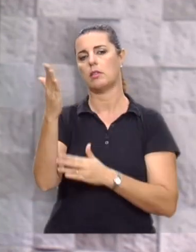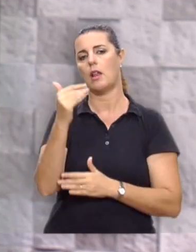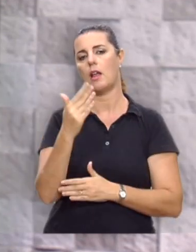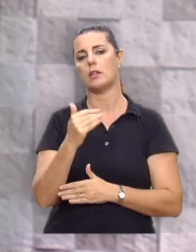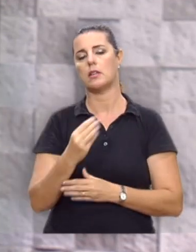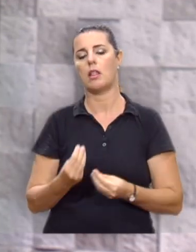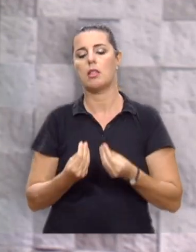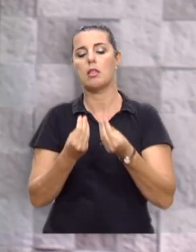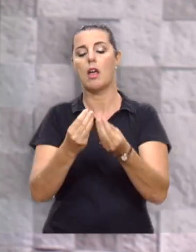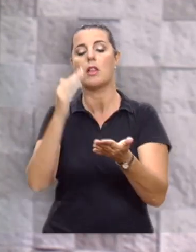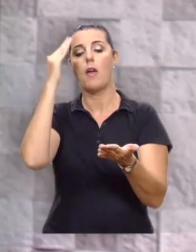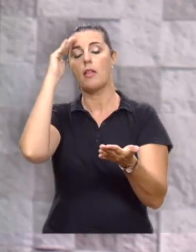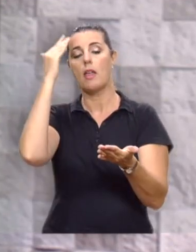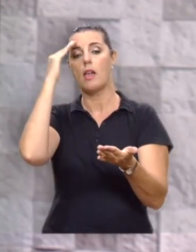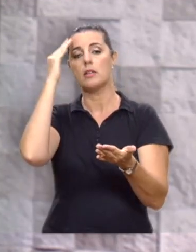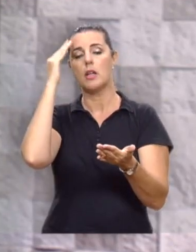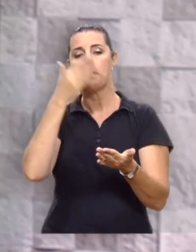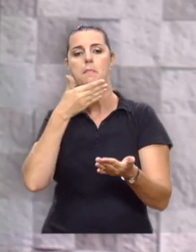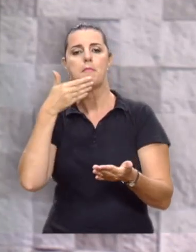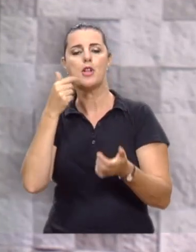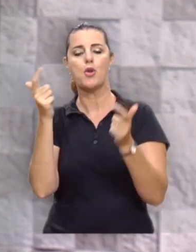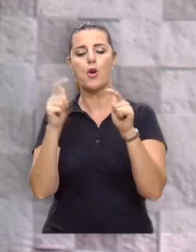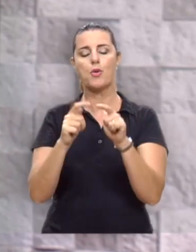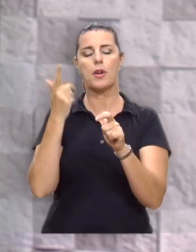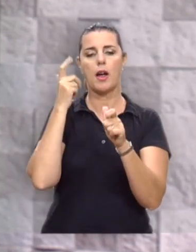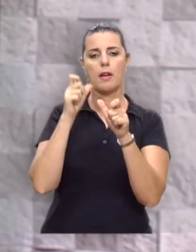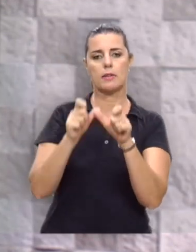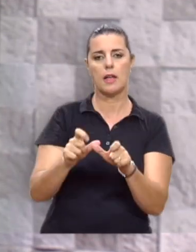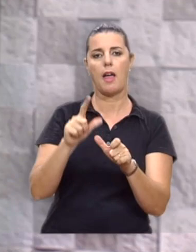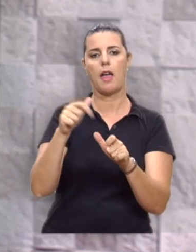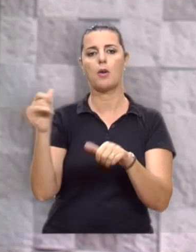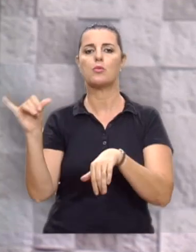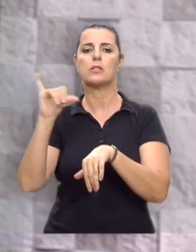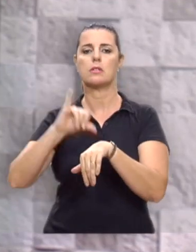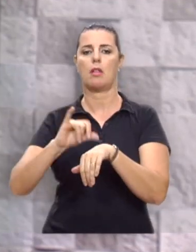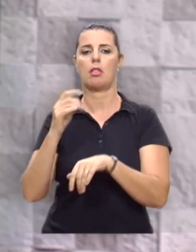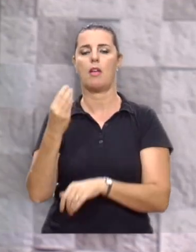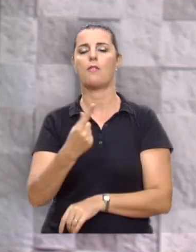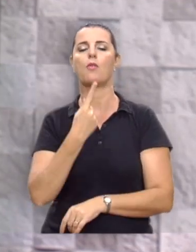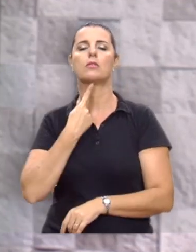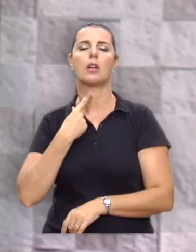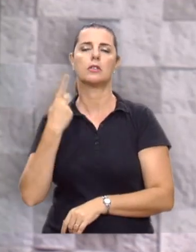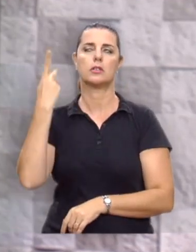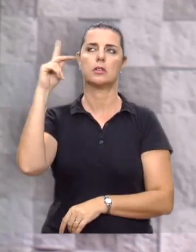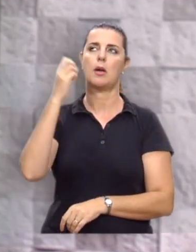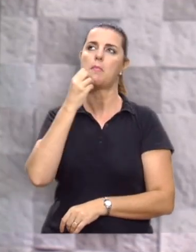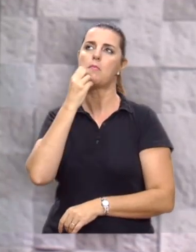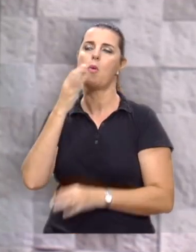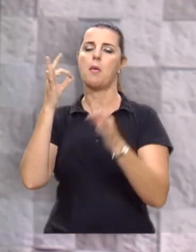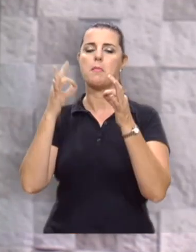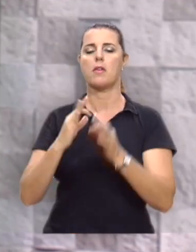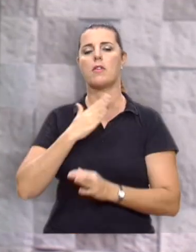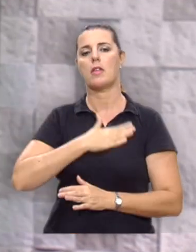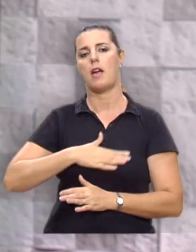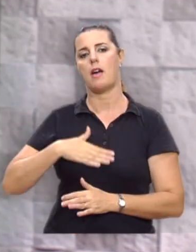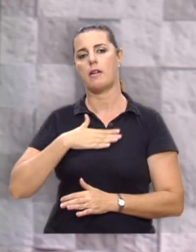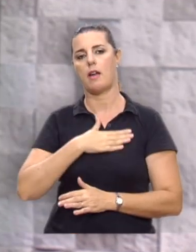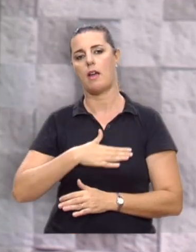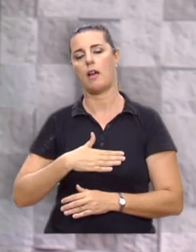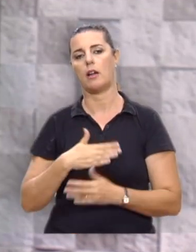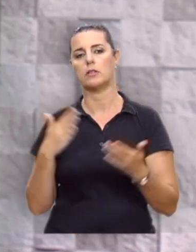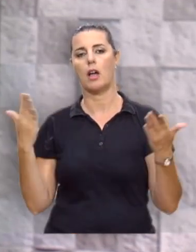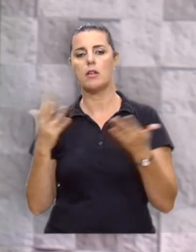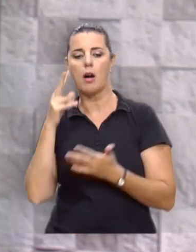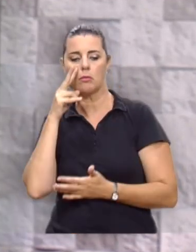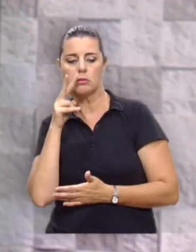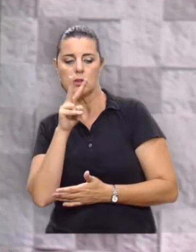direcionando, trazendo o entendimento de que o melhor lugar para se estar é o centro da vontade de Deus, que é boa, perfeita e agradável. E